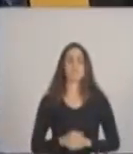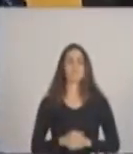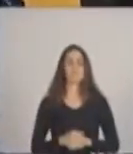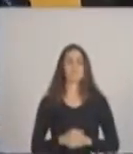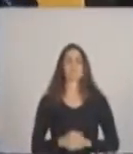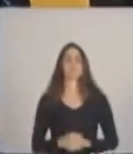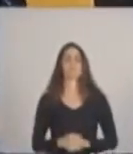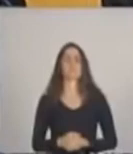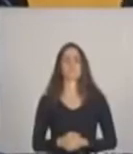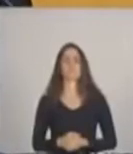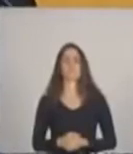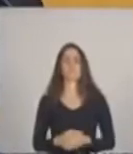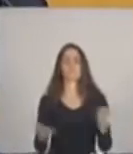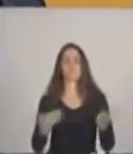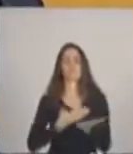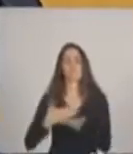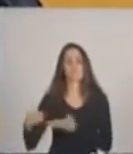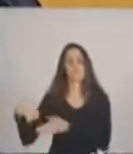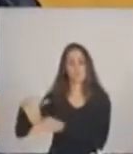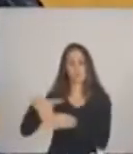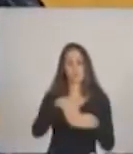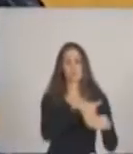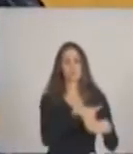Vou começar a colher os votos.